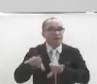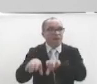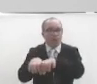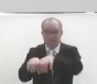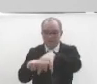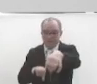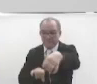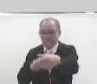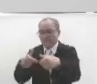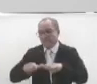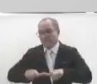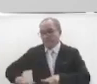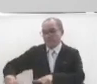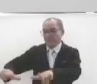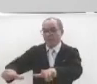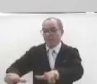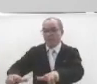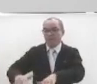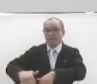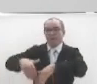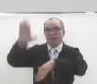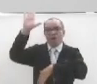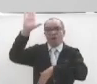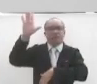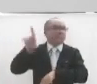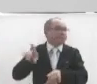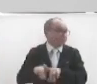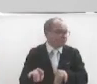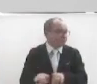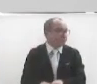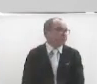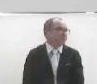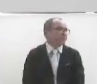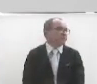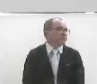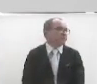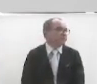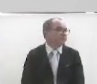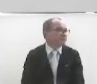titulação E aí